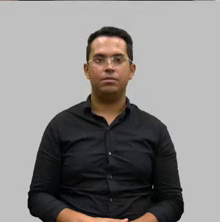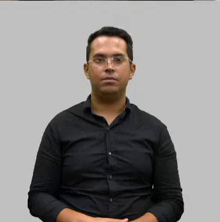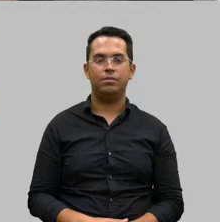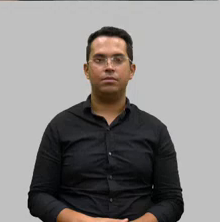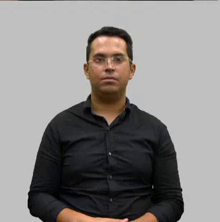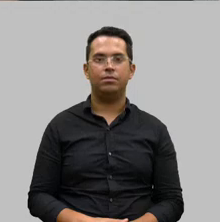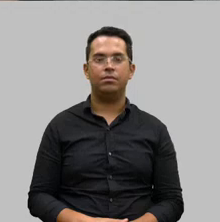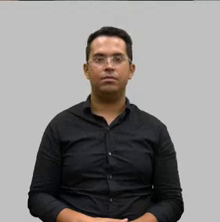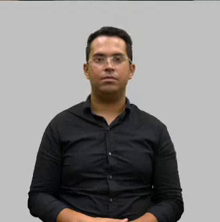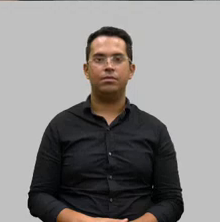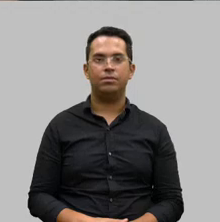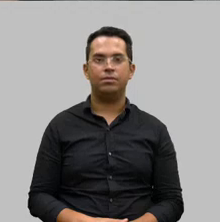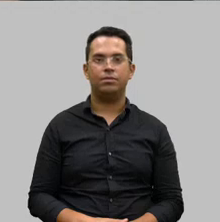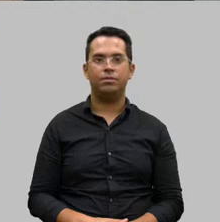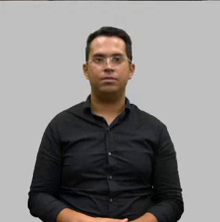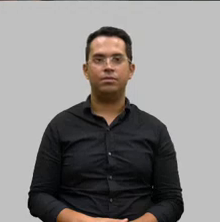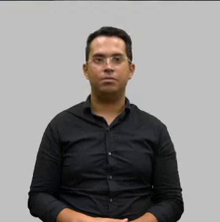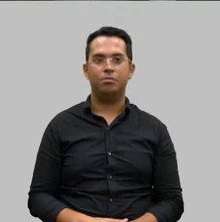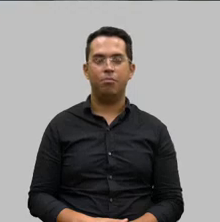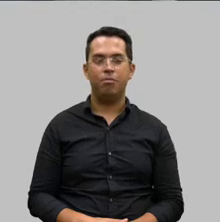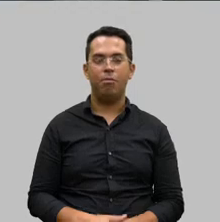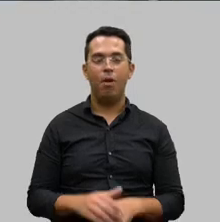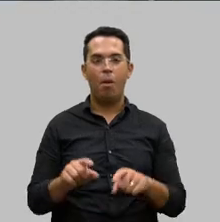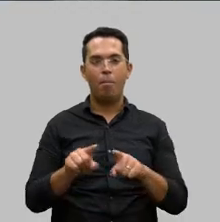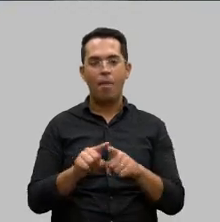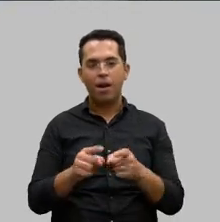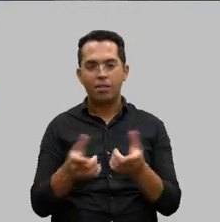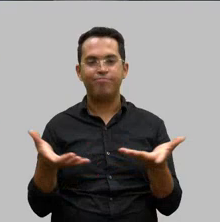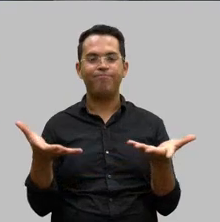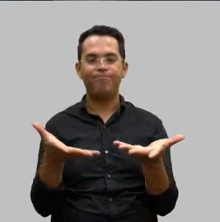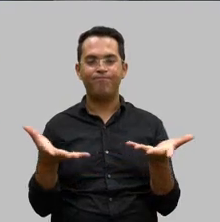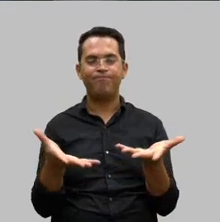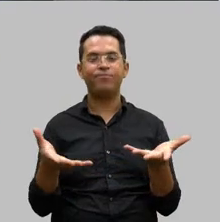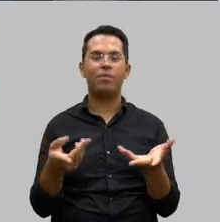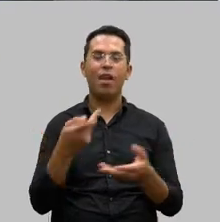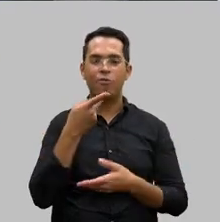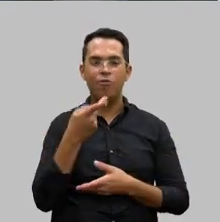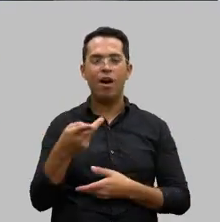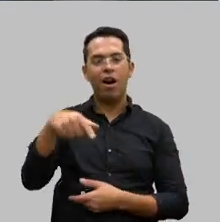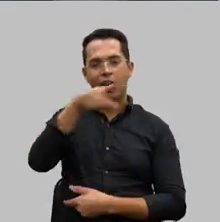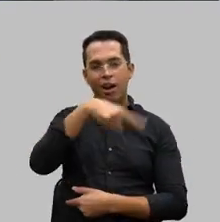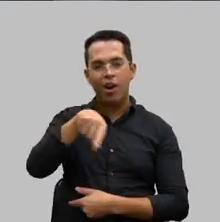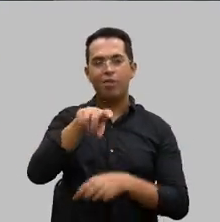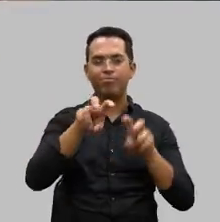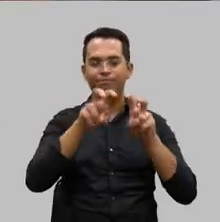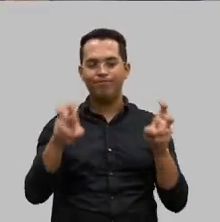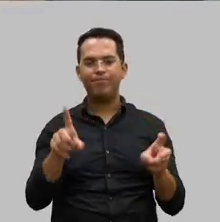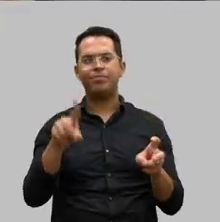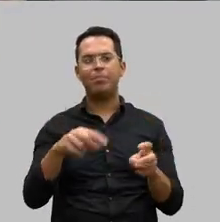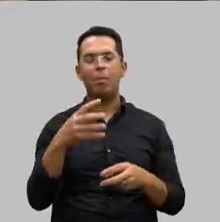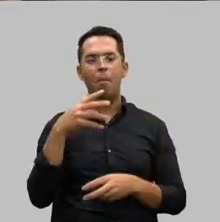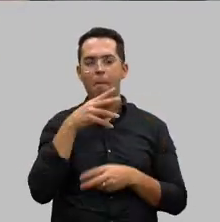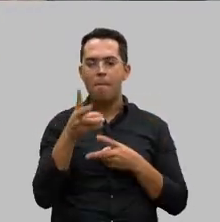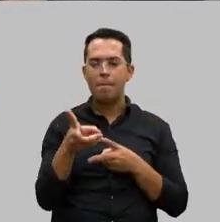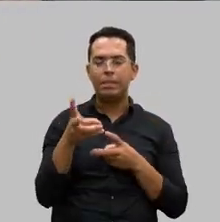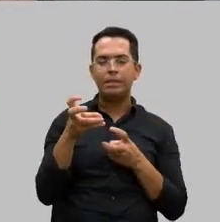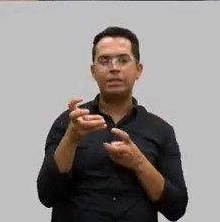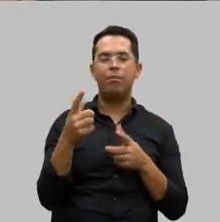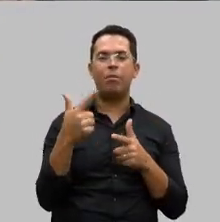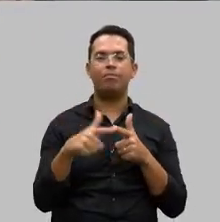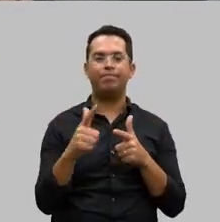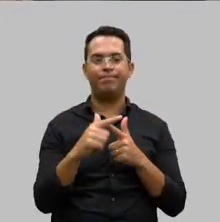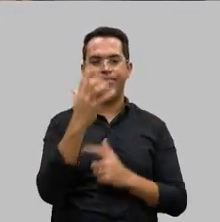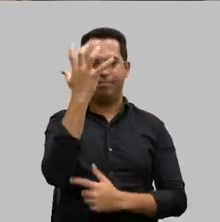problema mais deante da fala de todos aqui ele percebeu que é um problema Grande